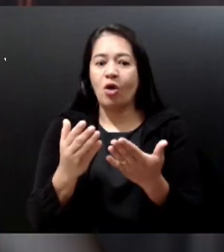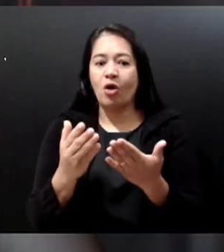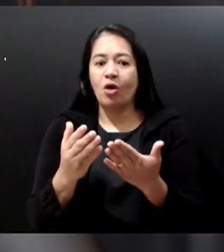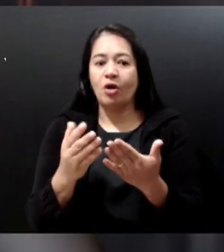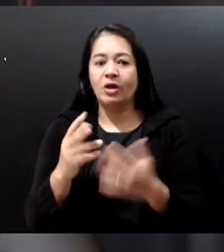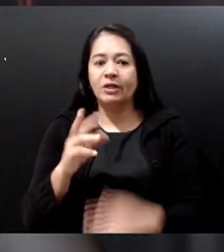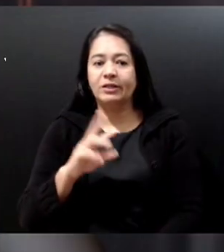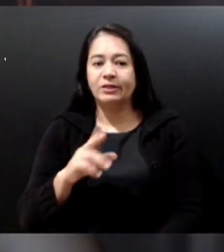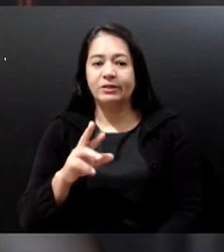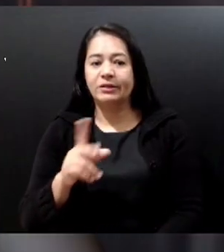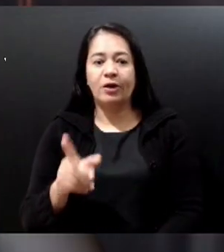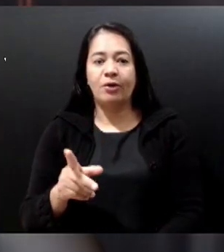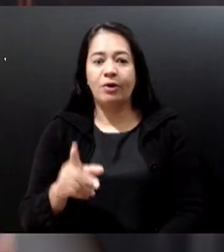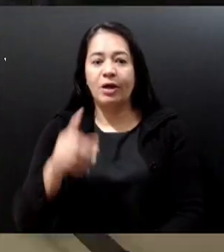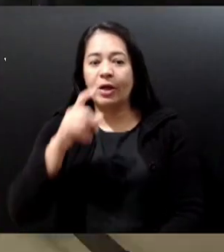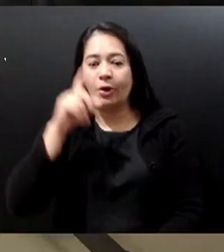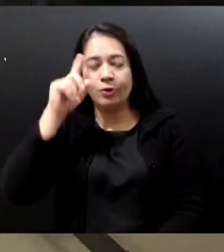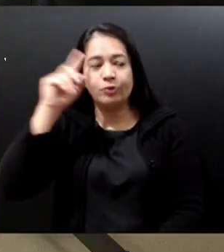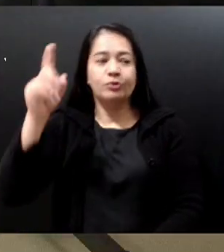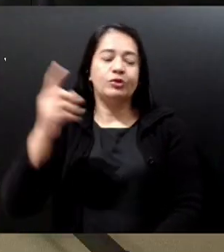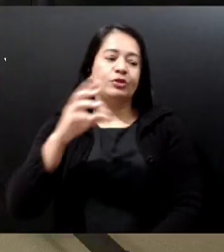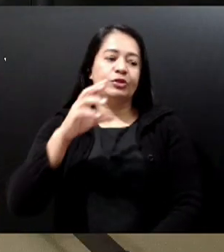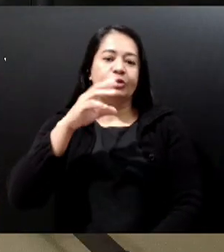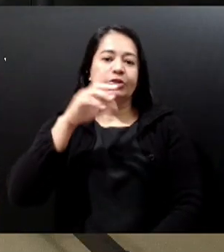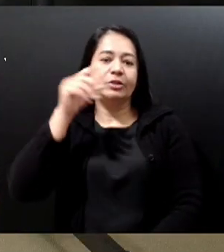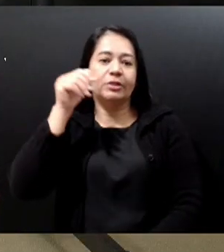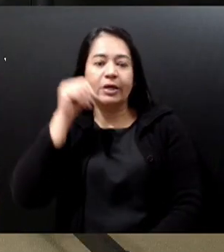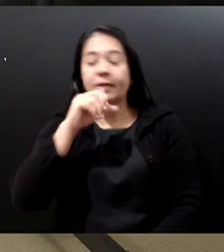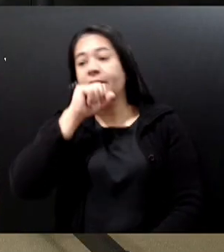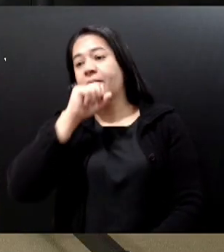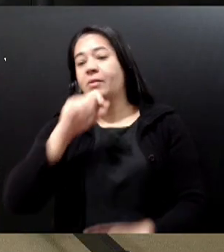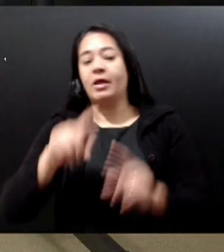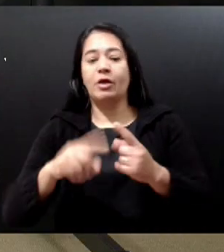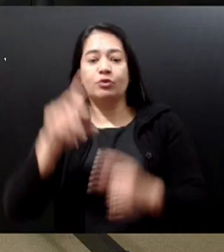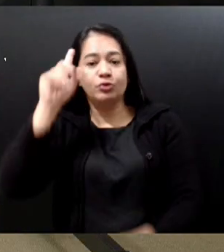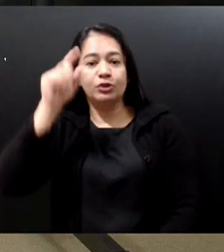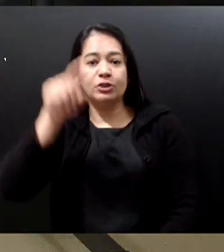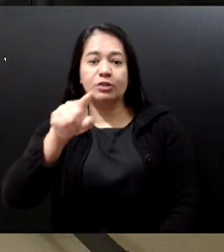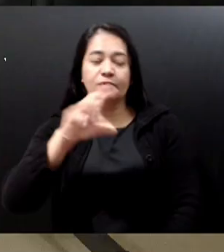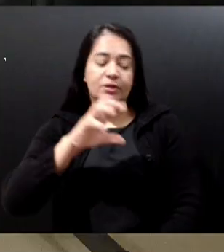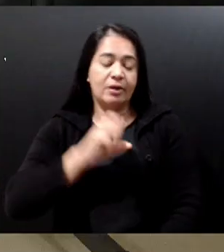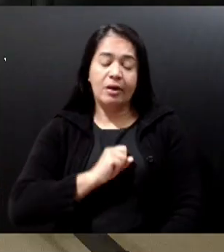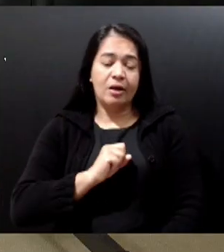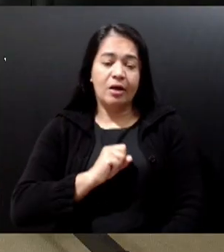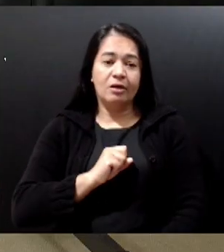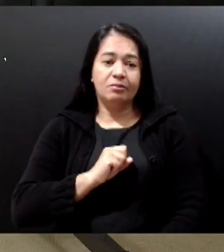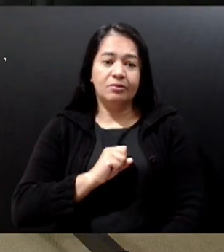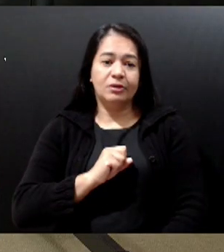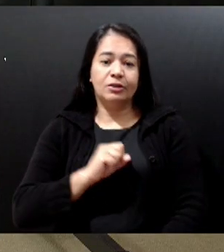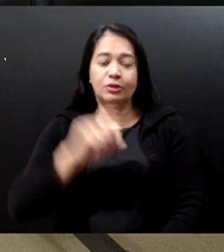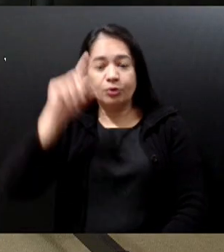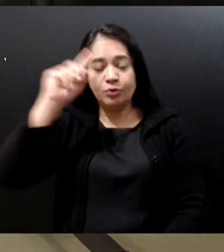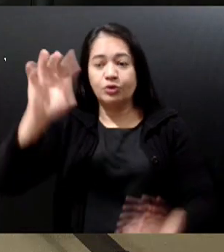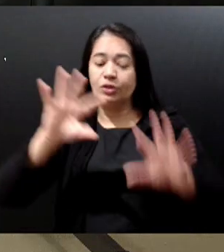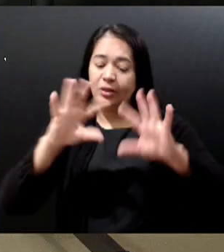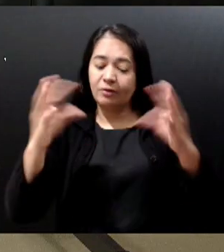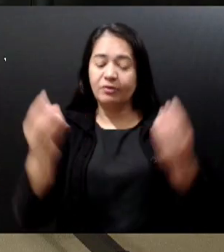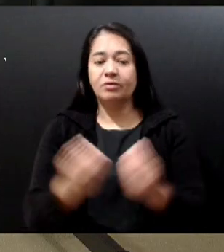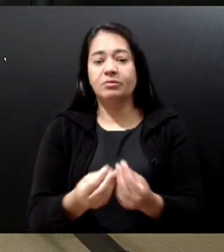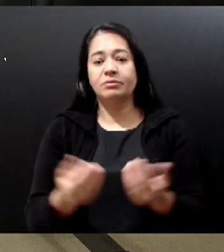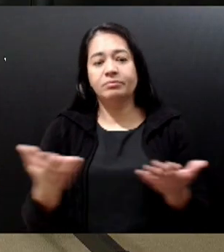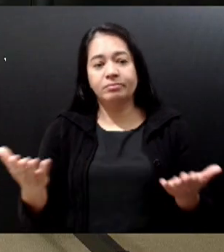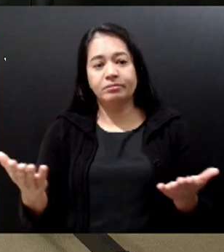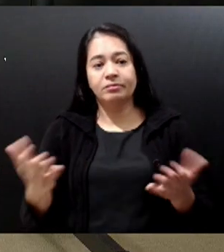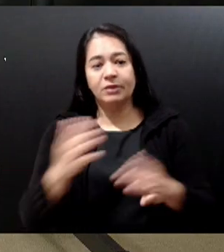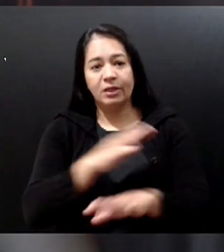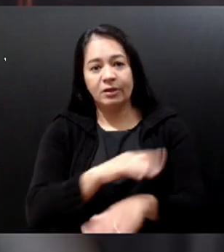você O ama, dia da né, é o dia da família, família. né? É, o dia da família. Isso mesmo. Exatamente. Então, as crianças vivem muito